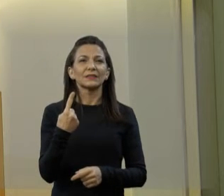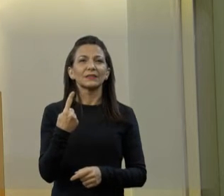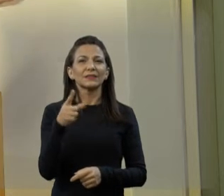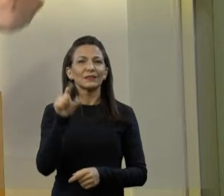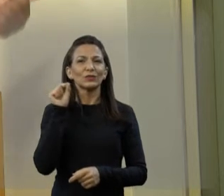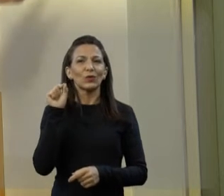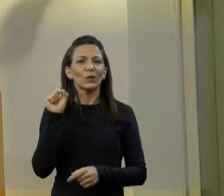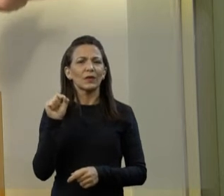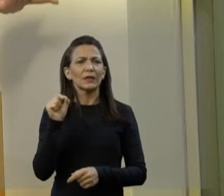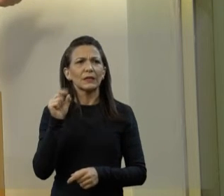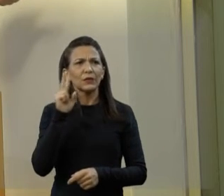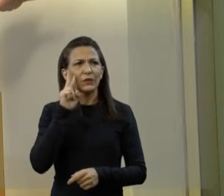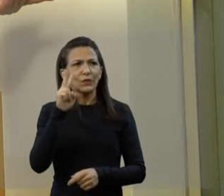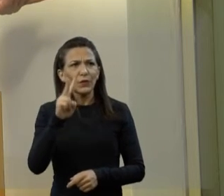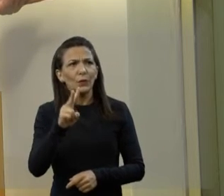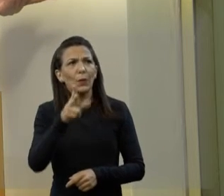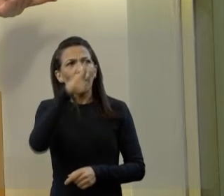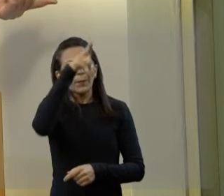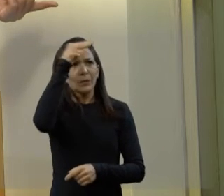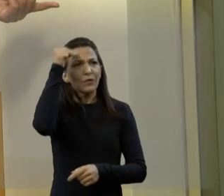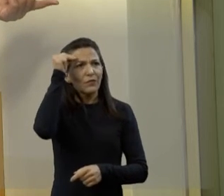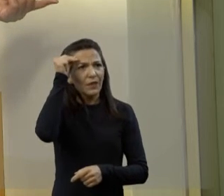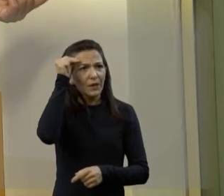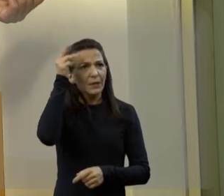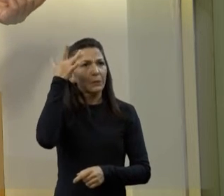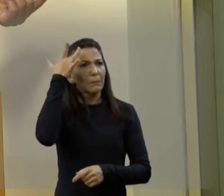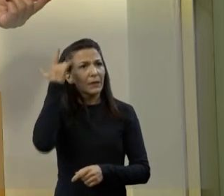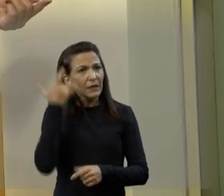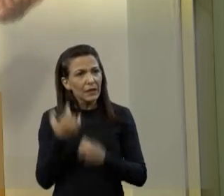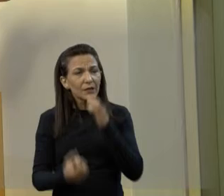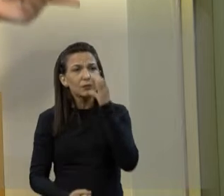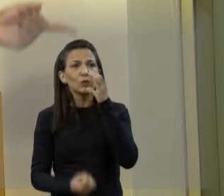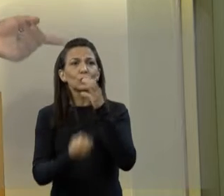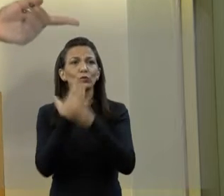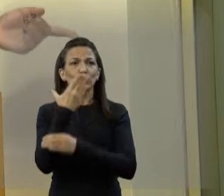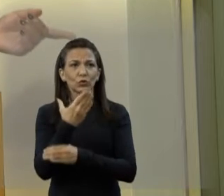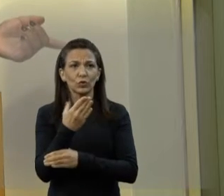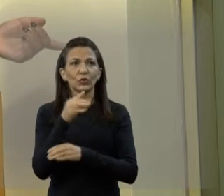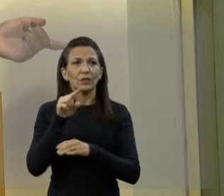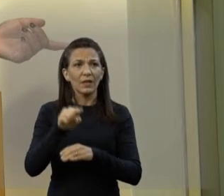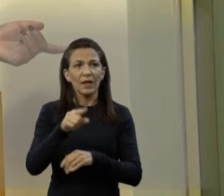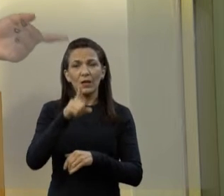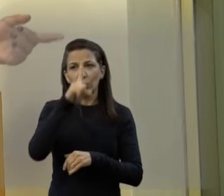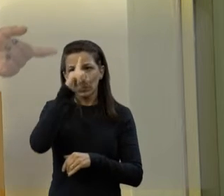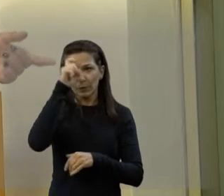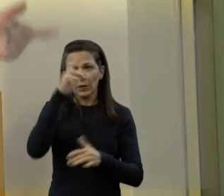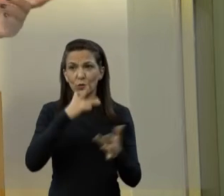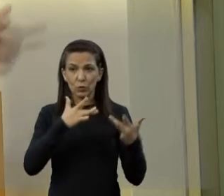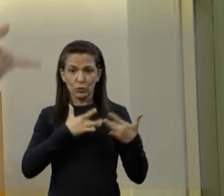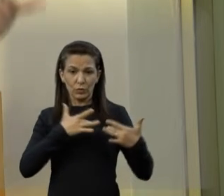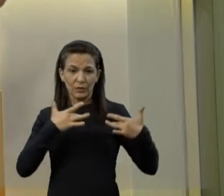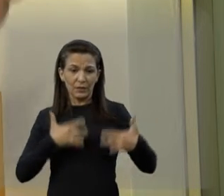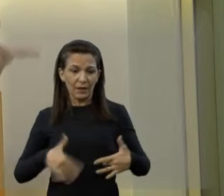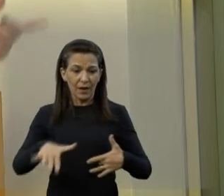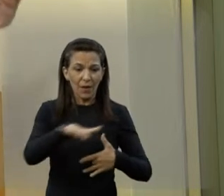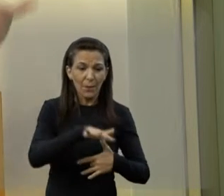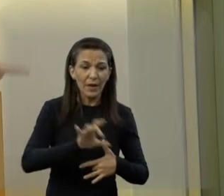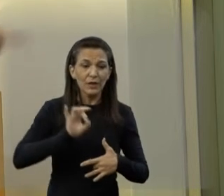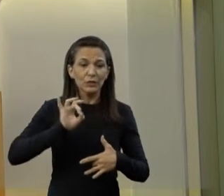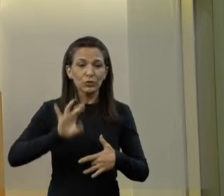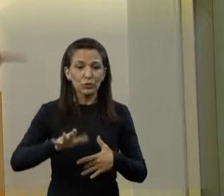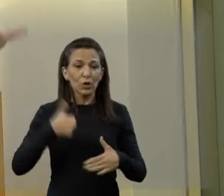ninguém viu Prefeito falando que amanhã vai lançar e no hospital da Solidariedade um espaço só para